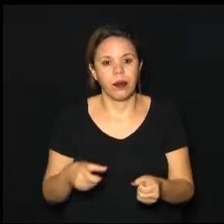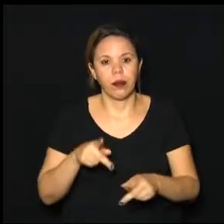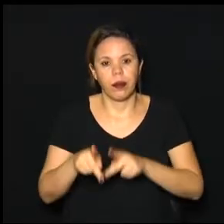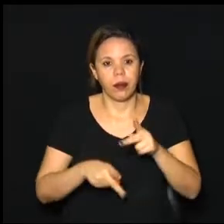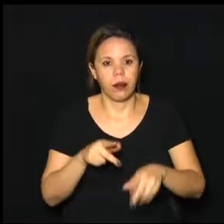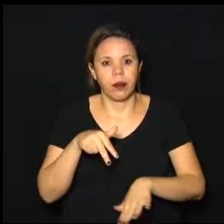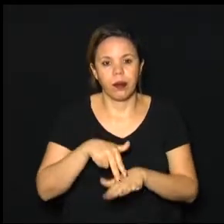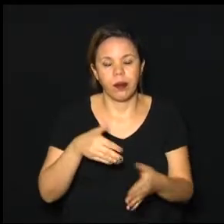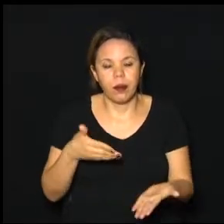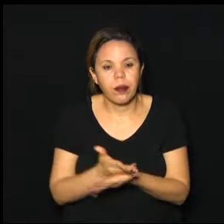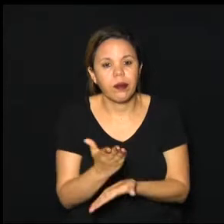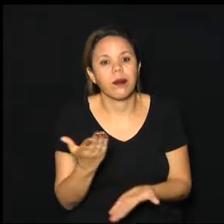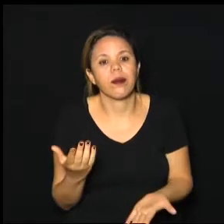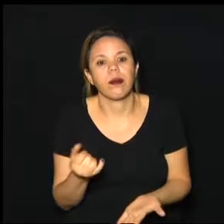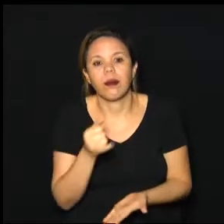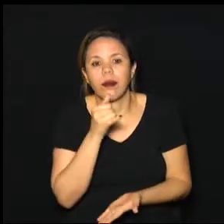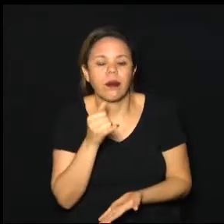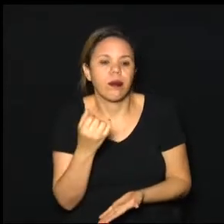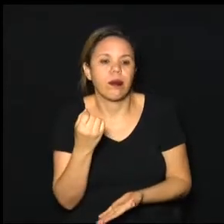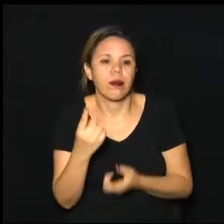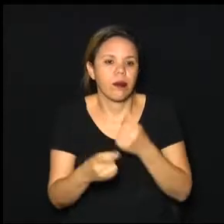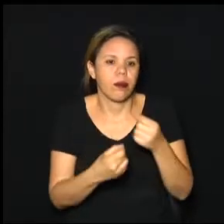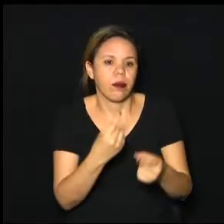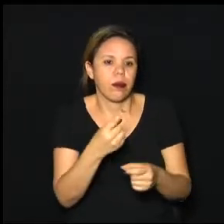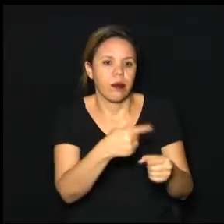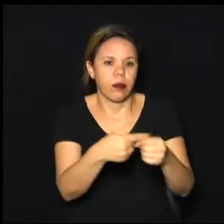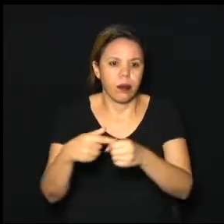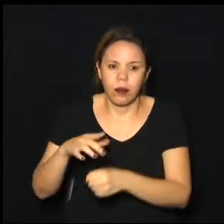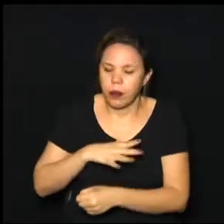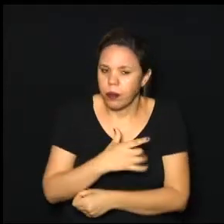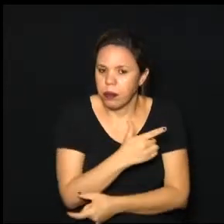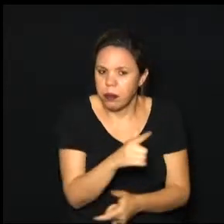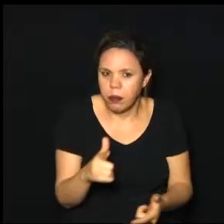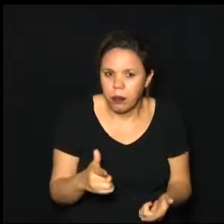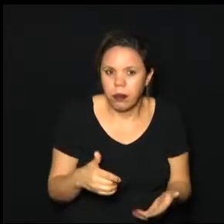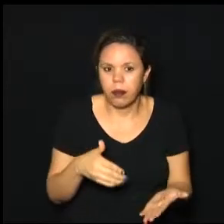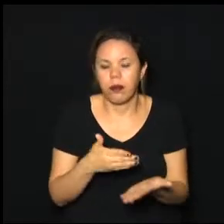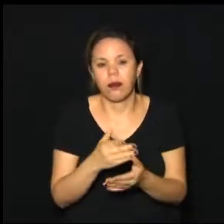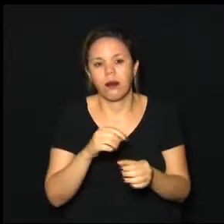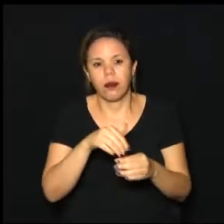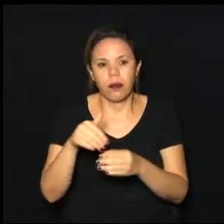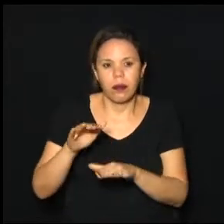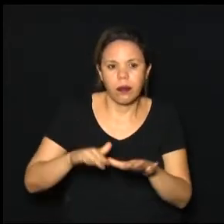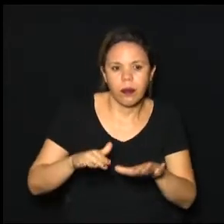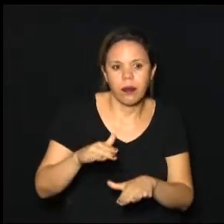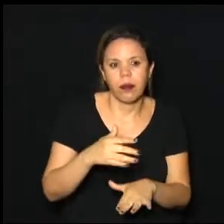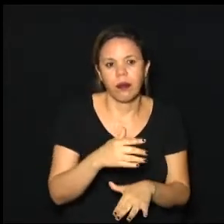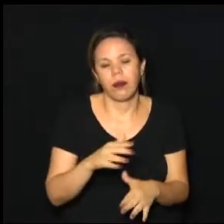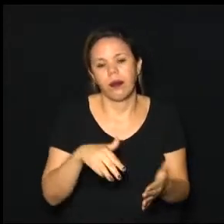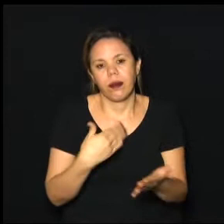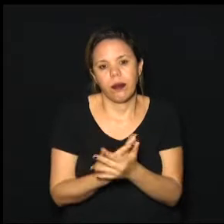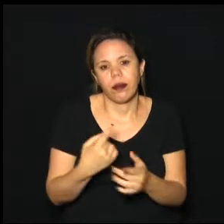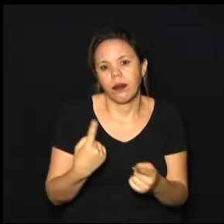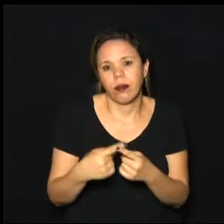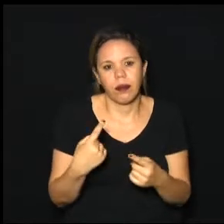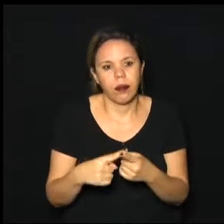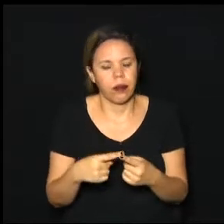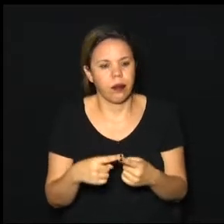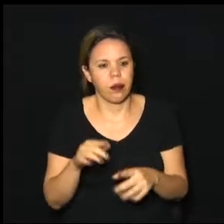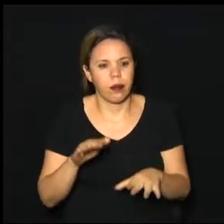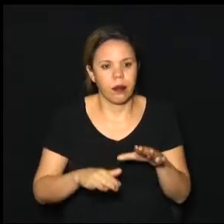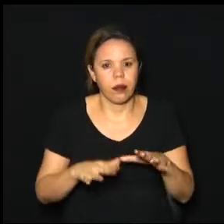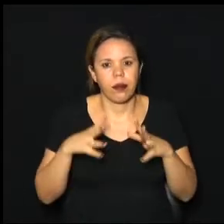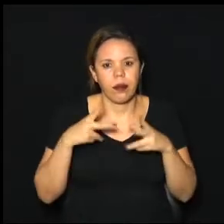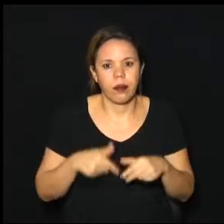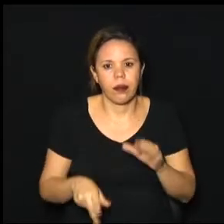Então, evidentemente, né, que se tiver algum município que ainda não teve eleição, às vezes até por questões sanitárias,